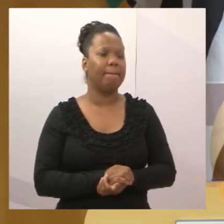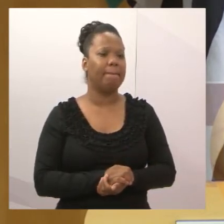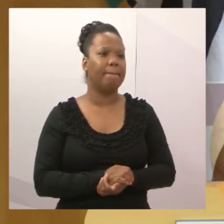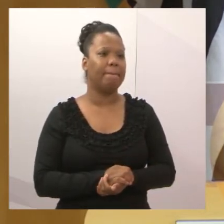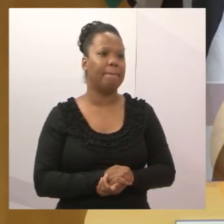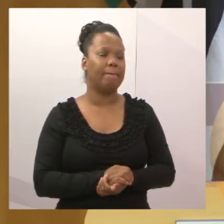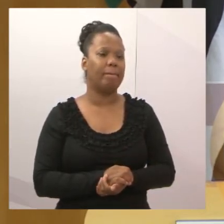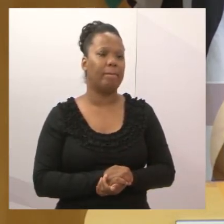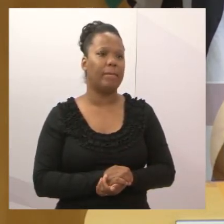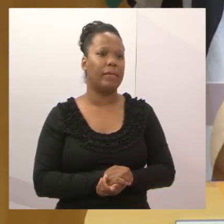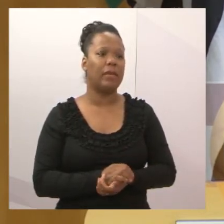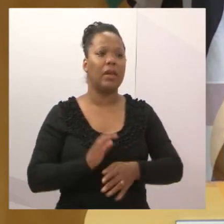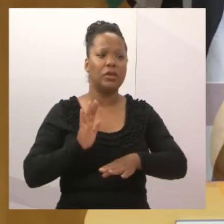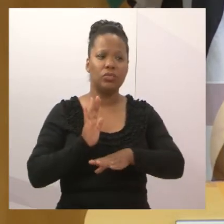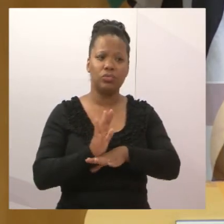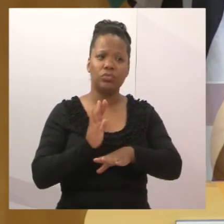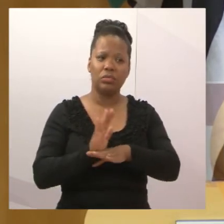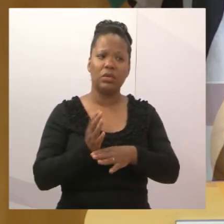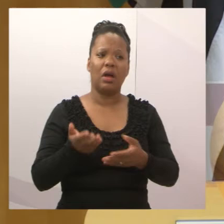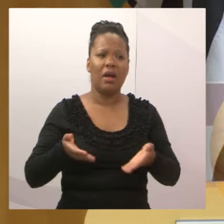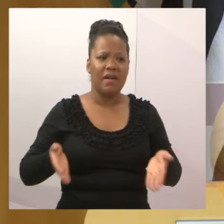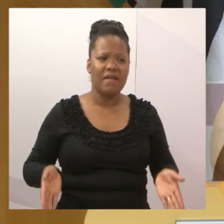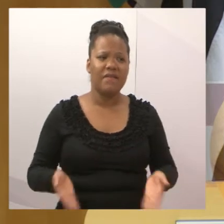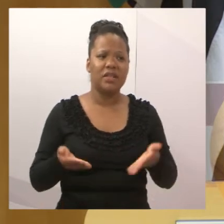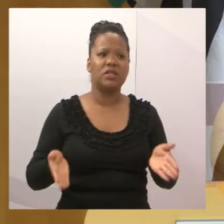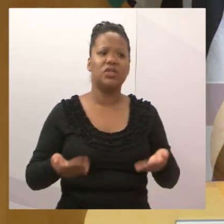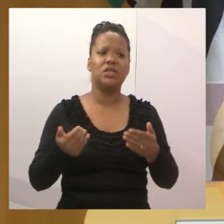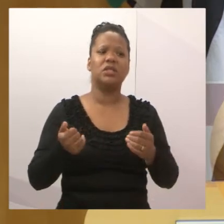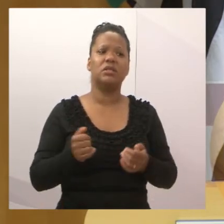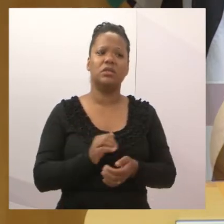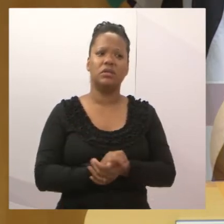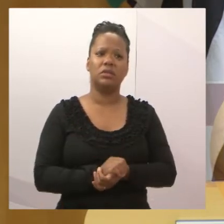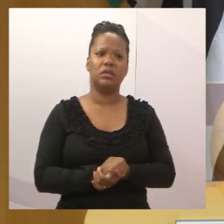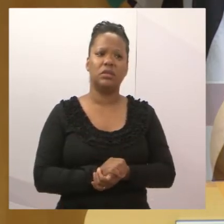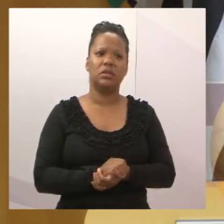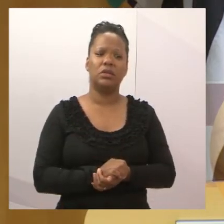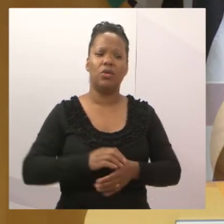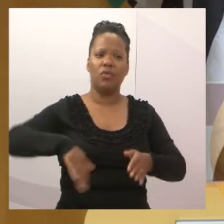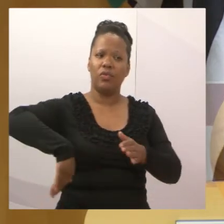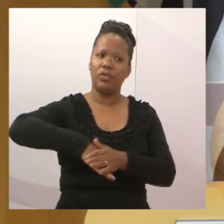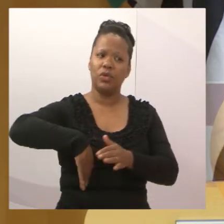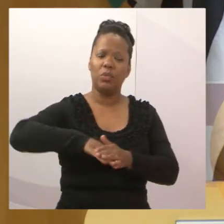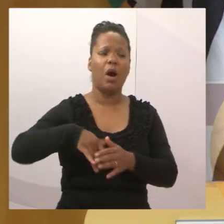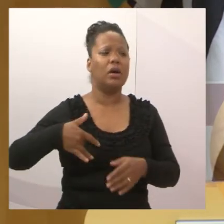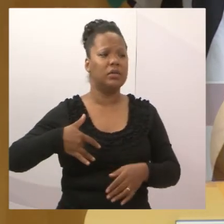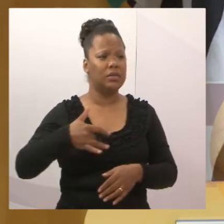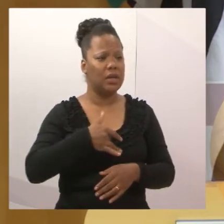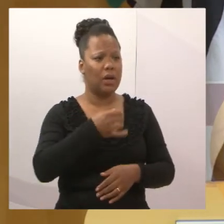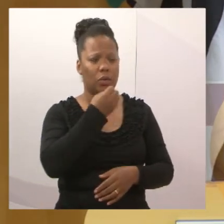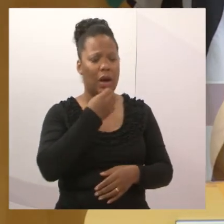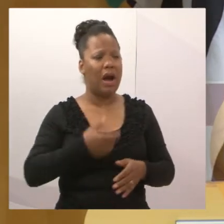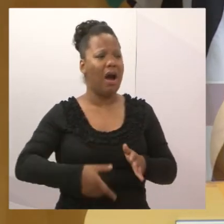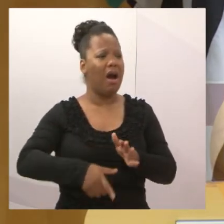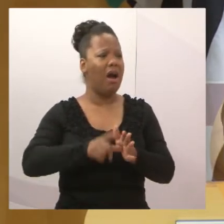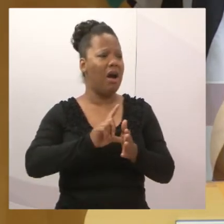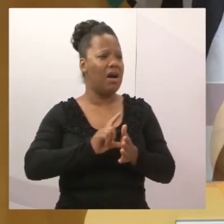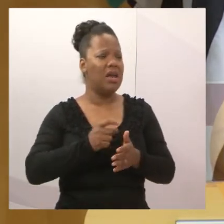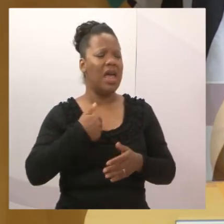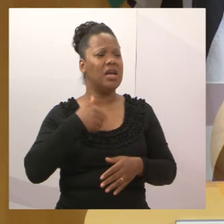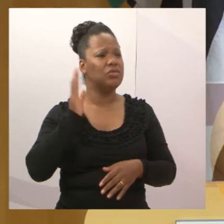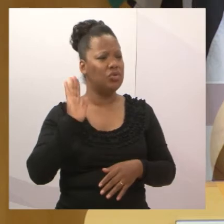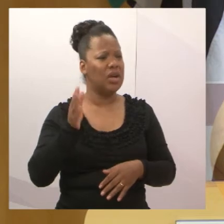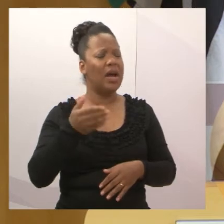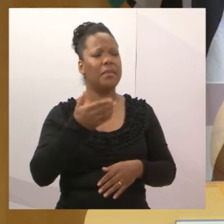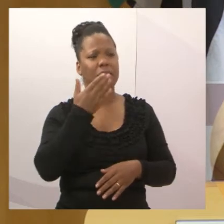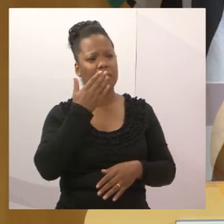investir no futebol, investir no esporte, também é saúde. E a gente vem cobrando há anos. Antes de eu ser vereador, a gente já cobrava nessa